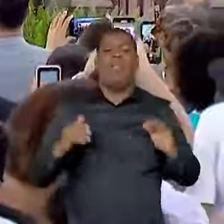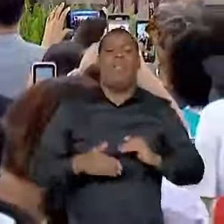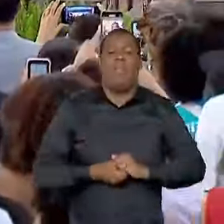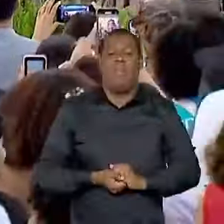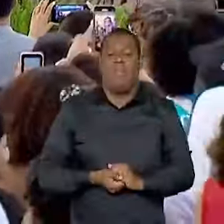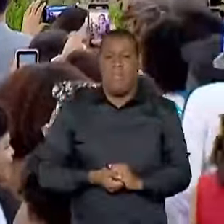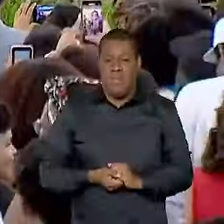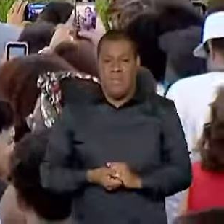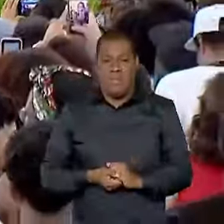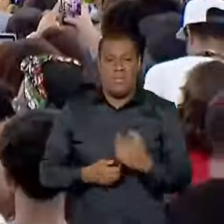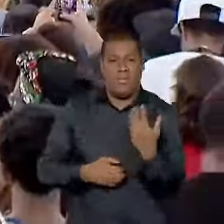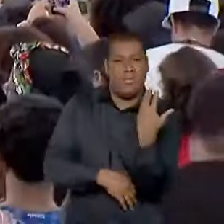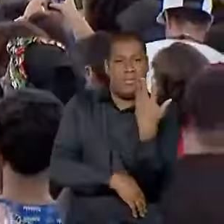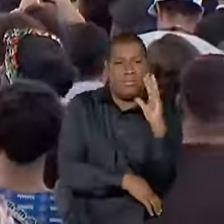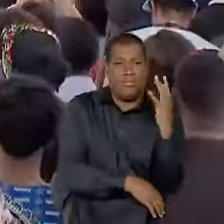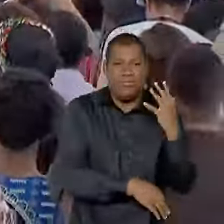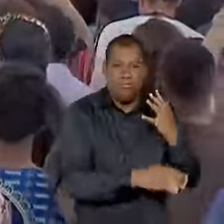resplandece,